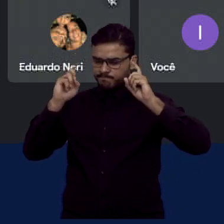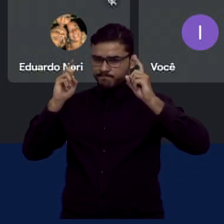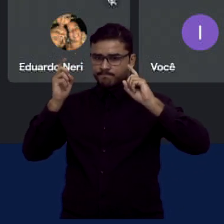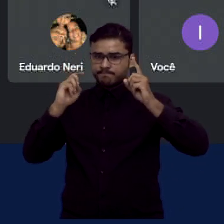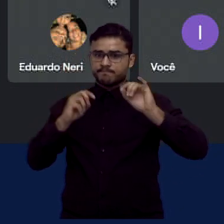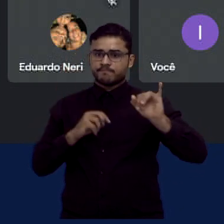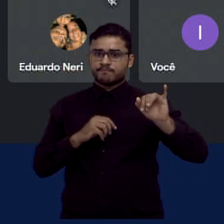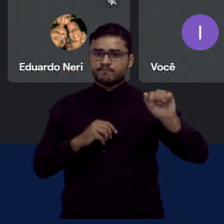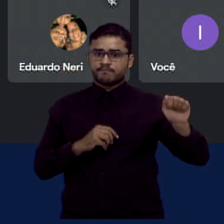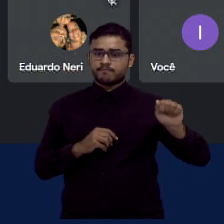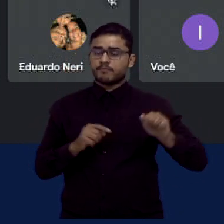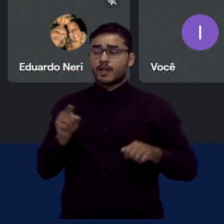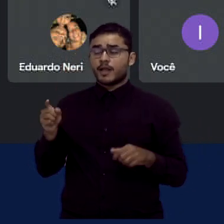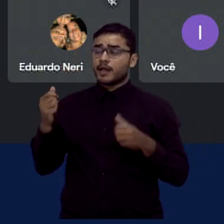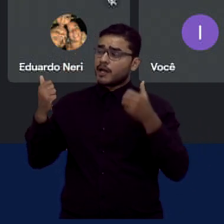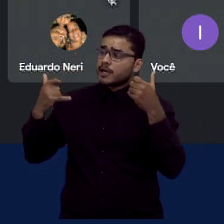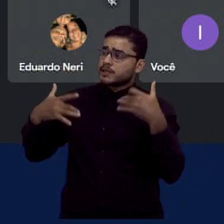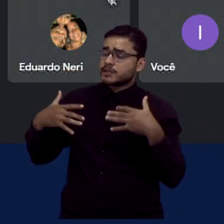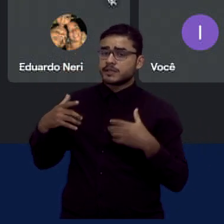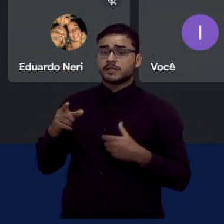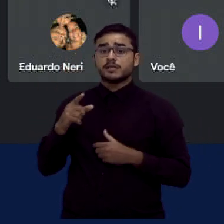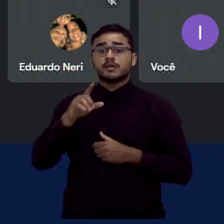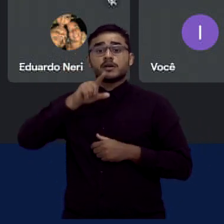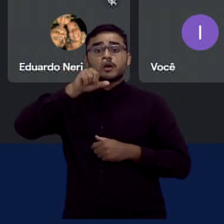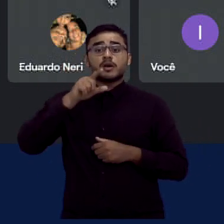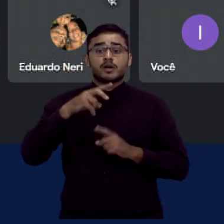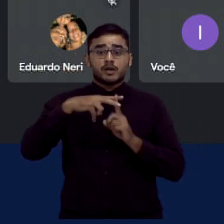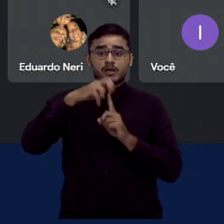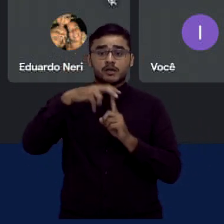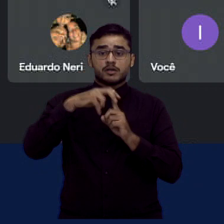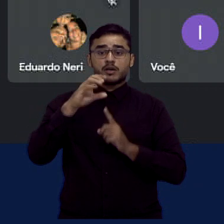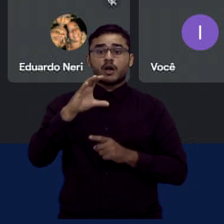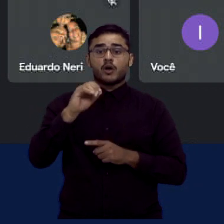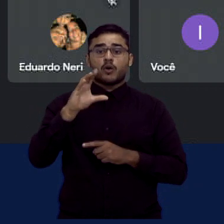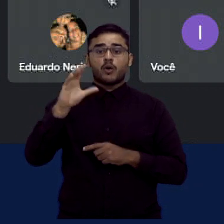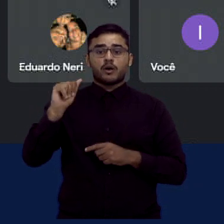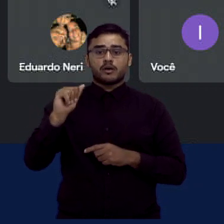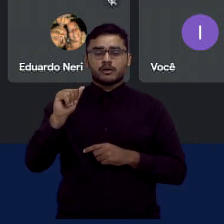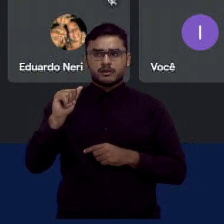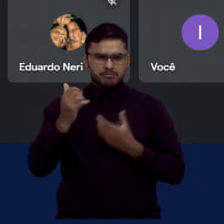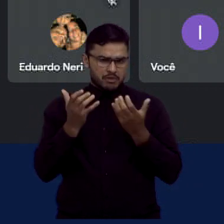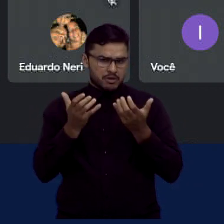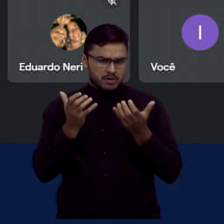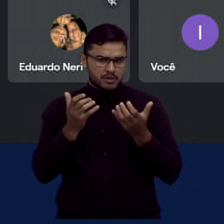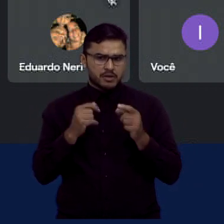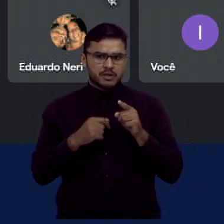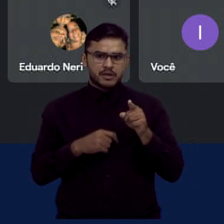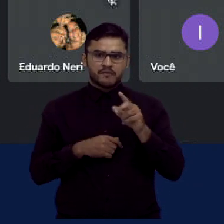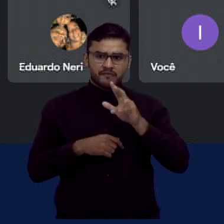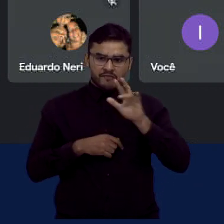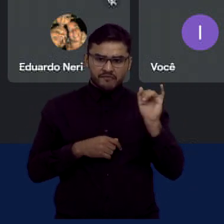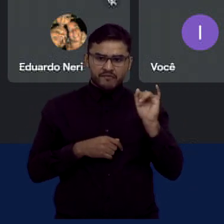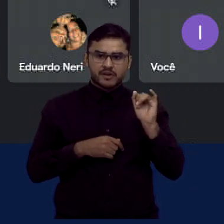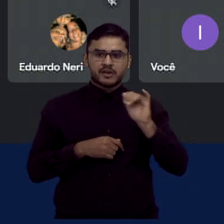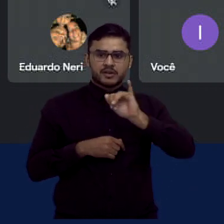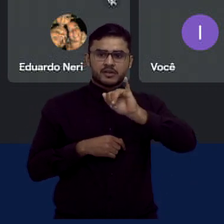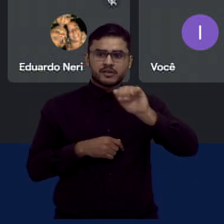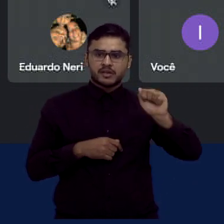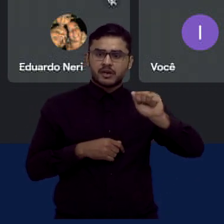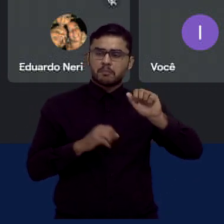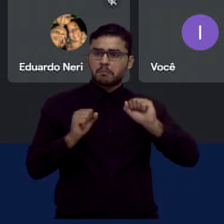olha só, a Coca-Cola nunca vai querer um IA. Porque qualquer um pode se utilizar de um